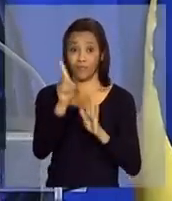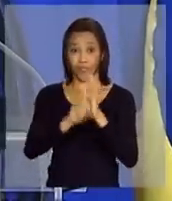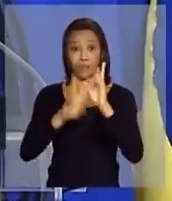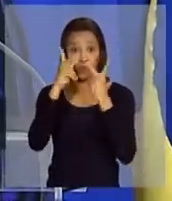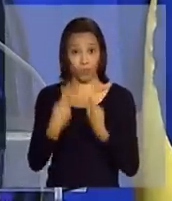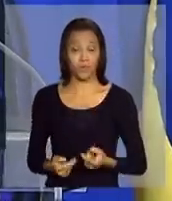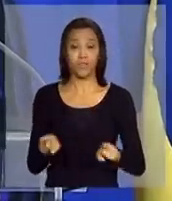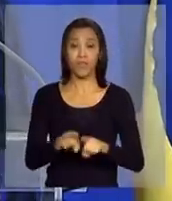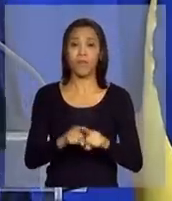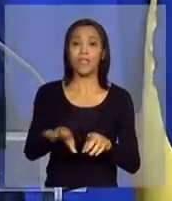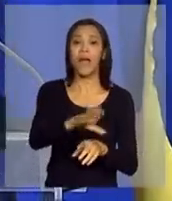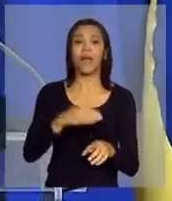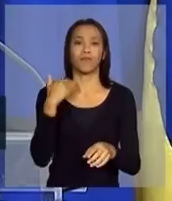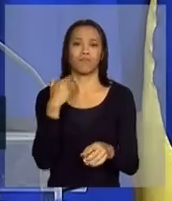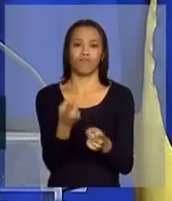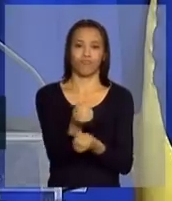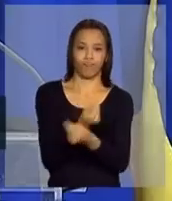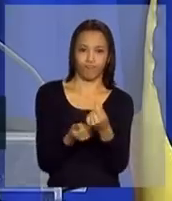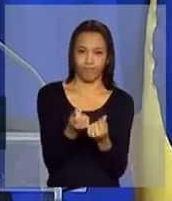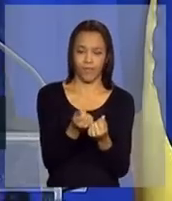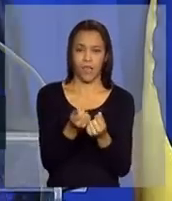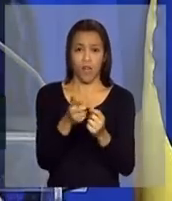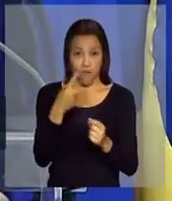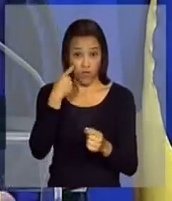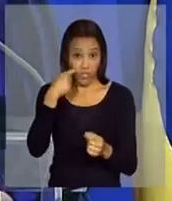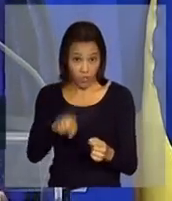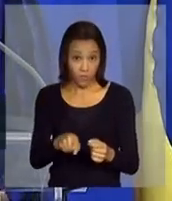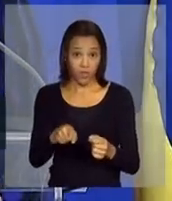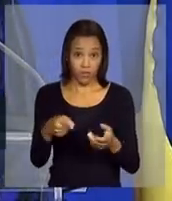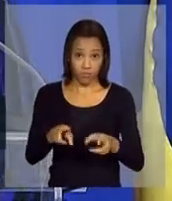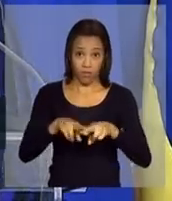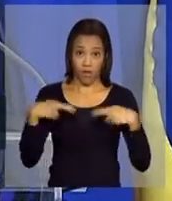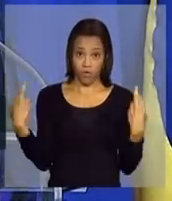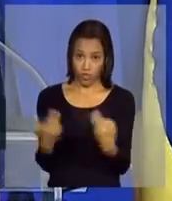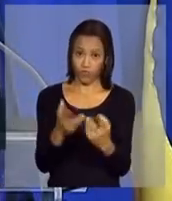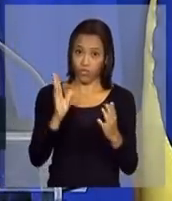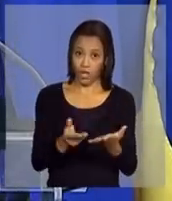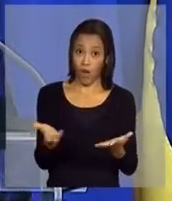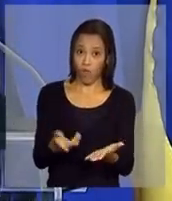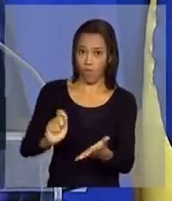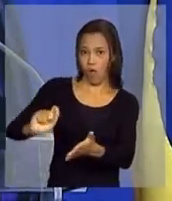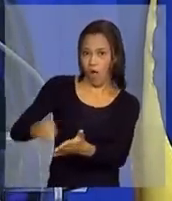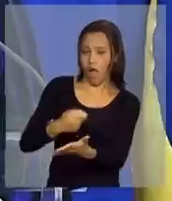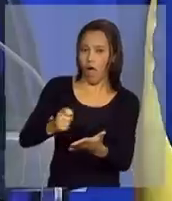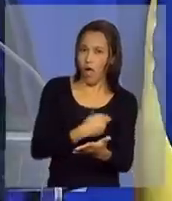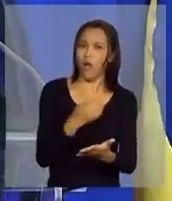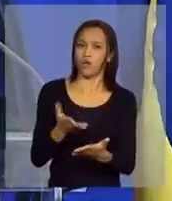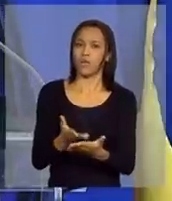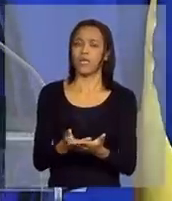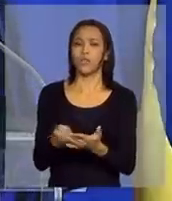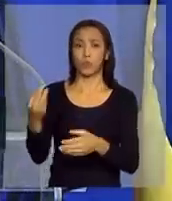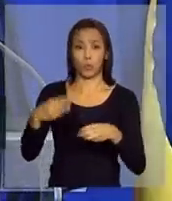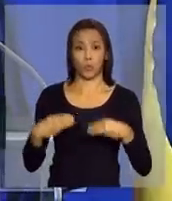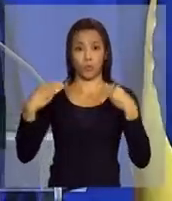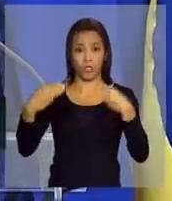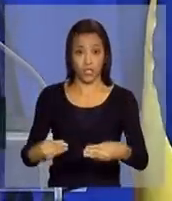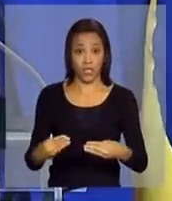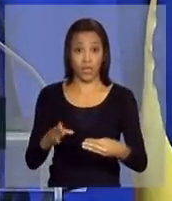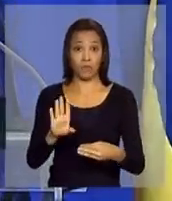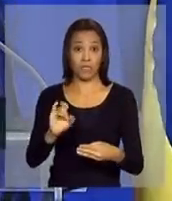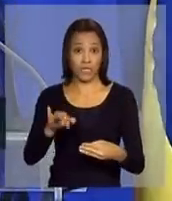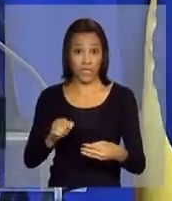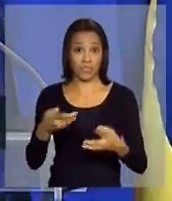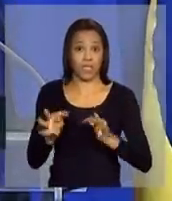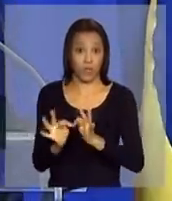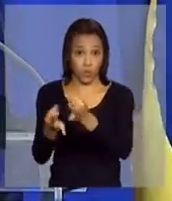financeiros. Na presente cúpula, vocês viram, foi assinado o acordo entre o Ministério de Ciência e Tecnologia e